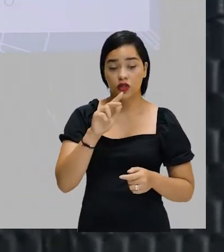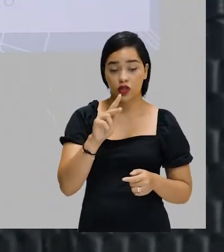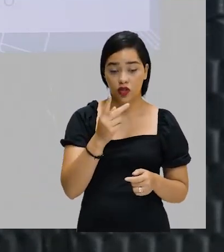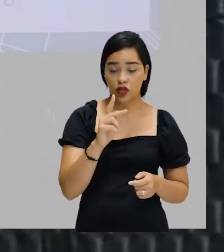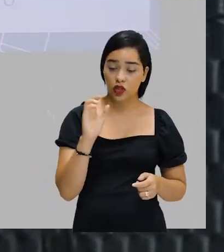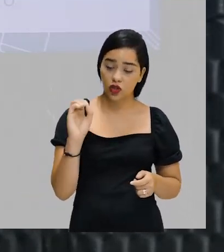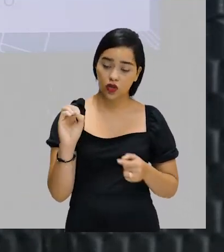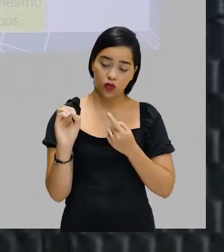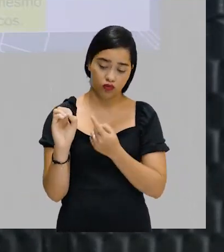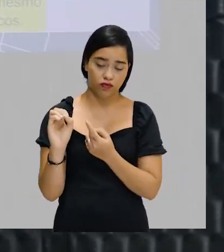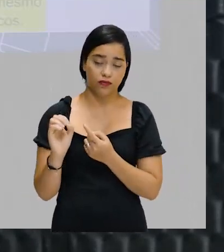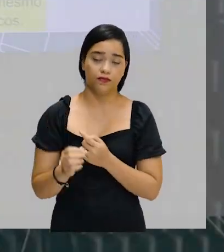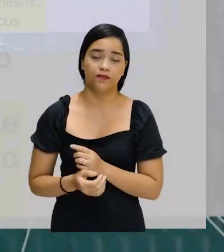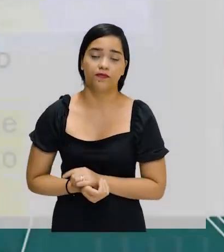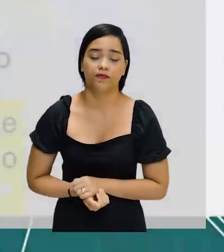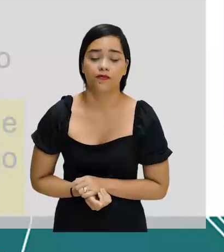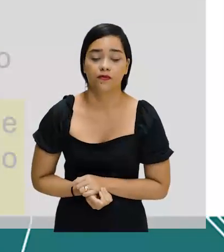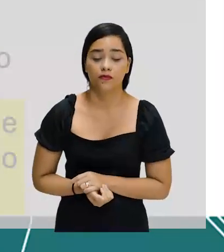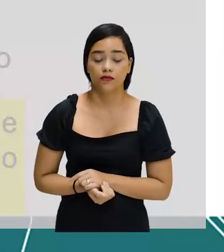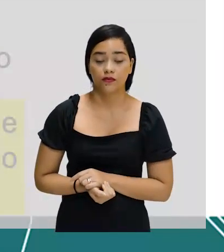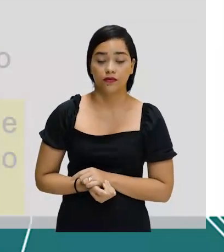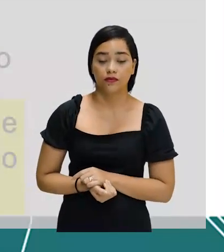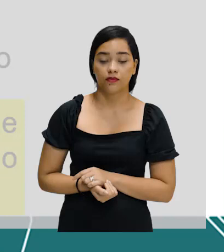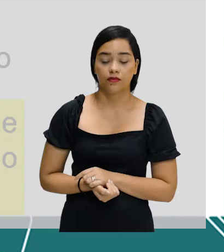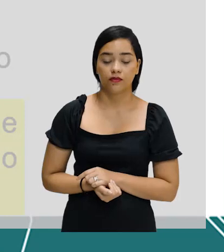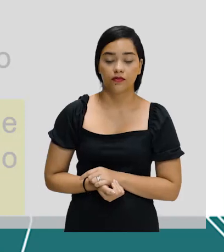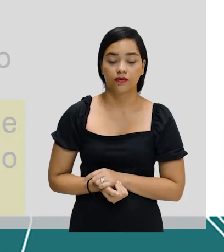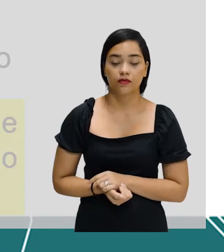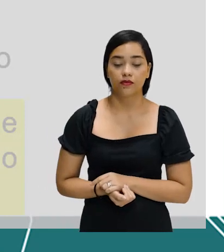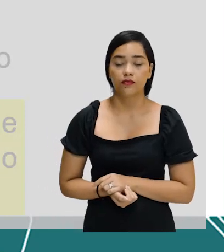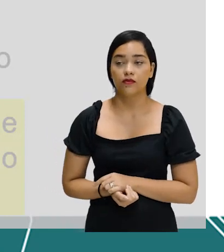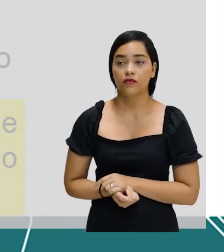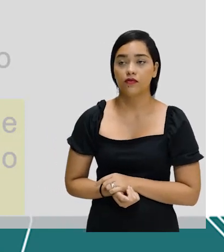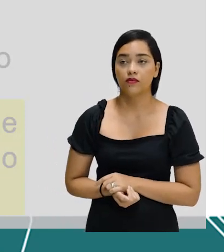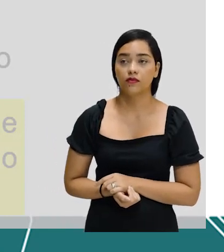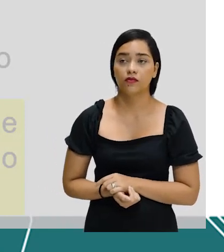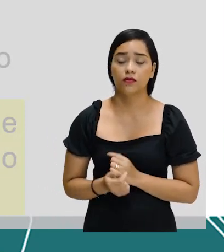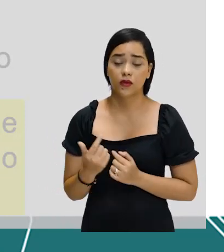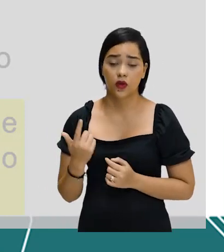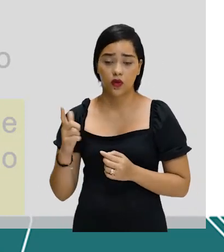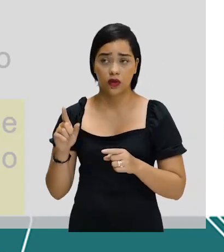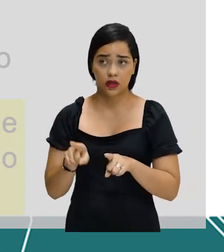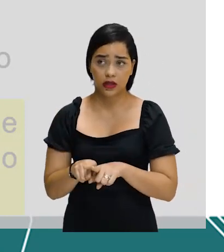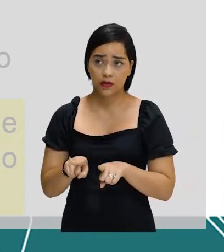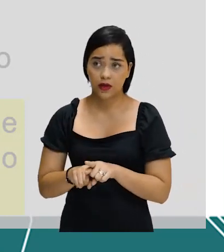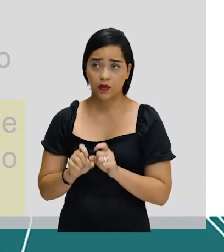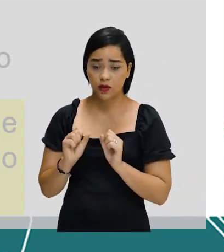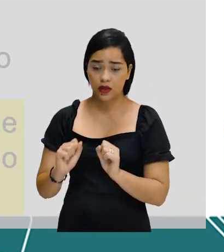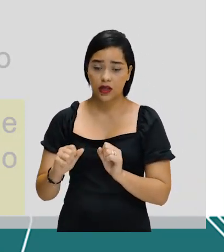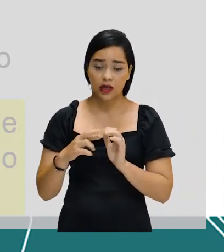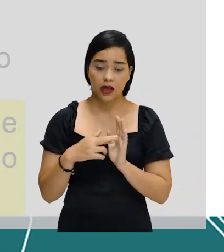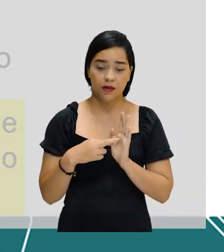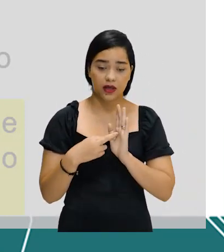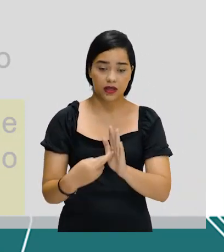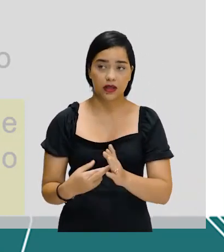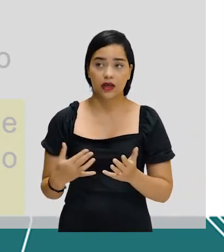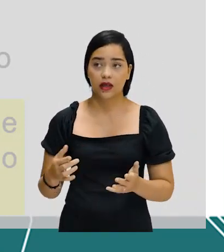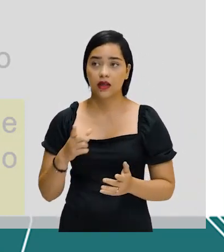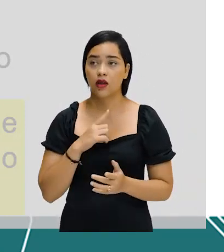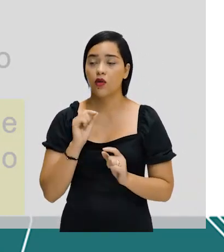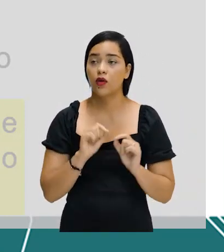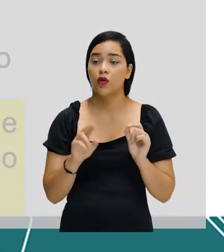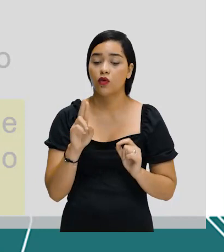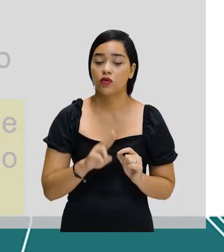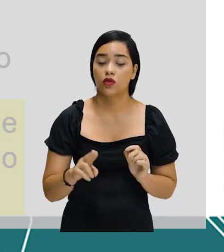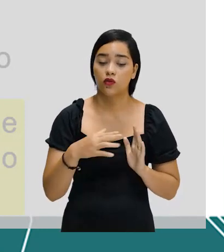hidrogênio e um átomo de oxigênio. Uma outra forma de representar seria usando